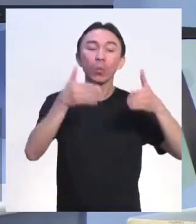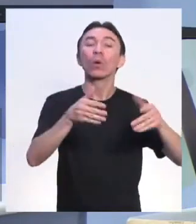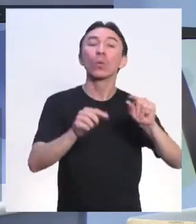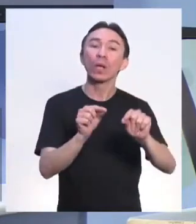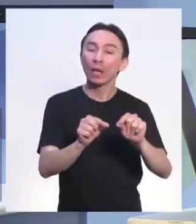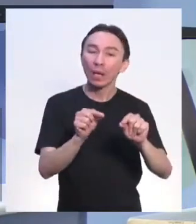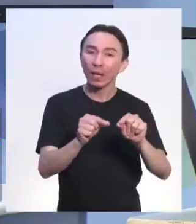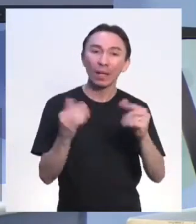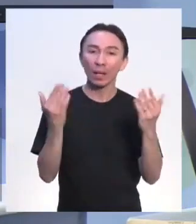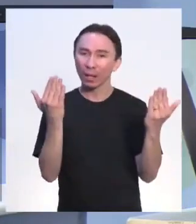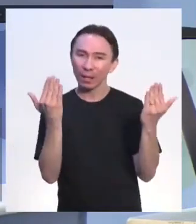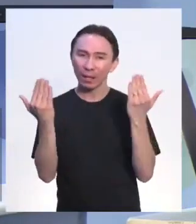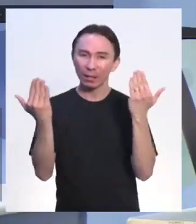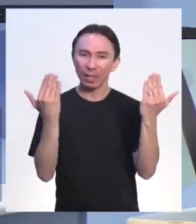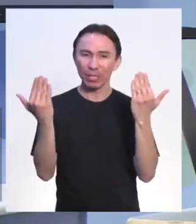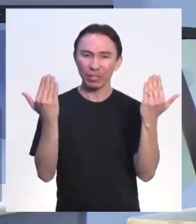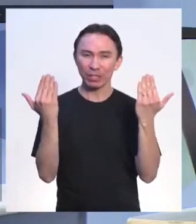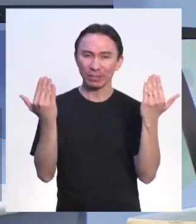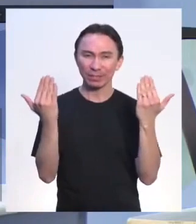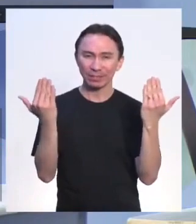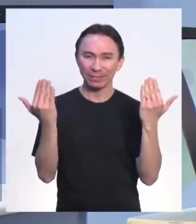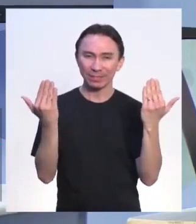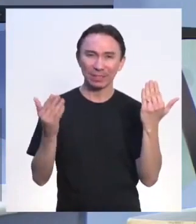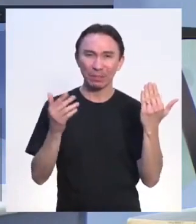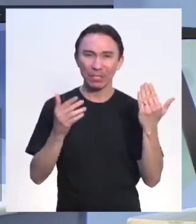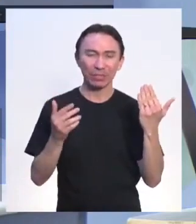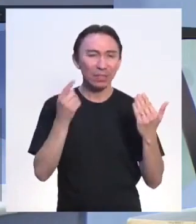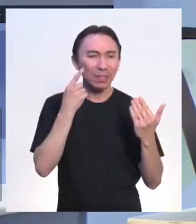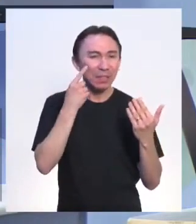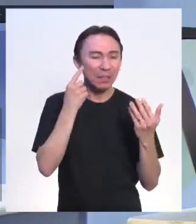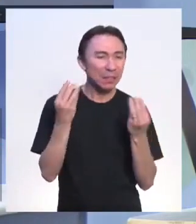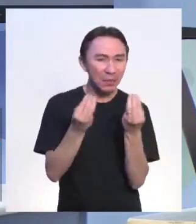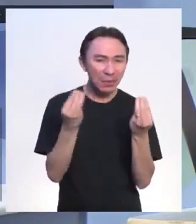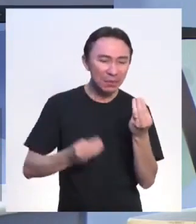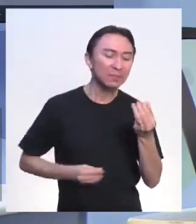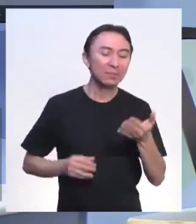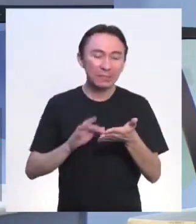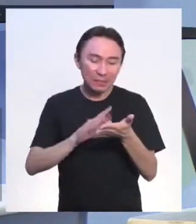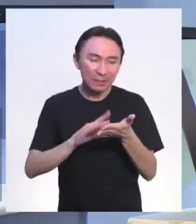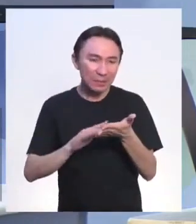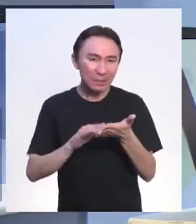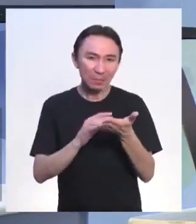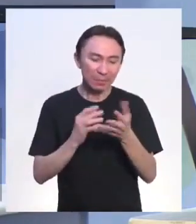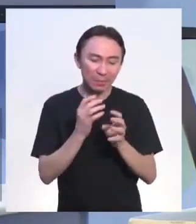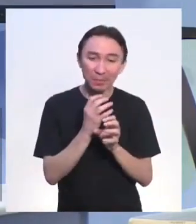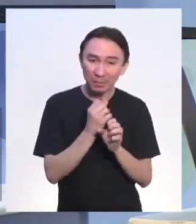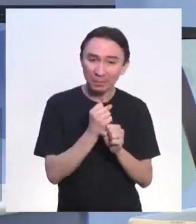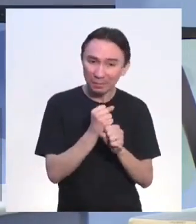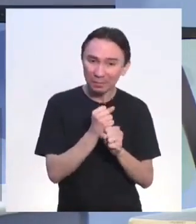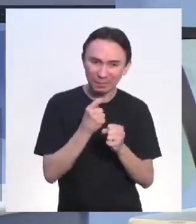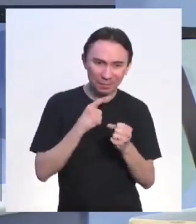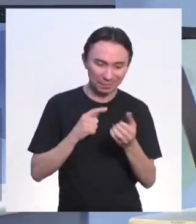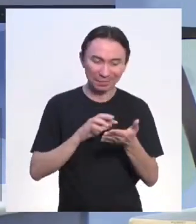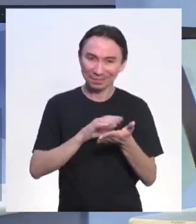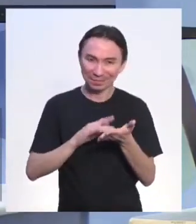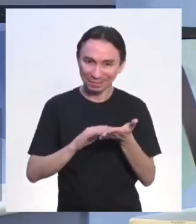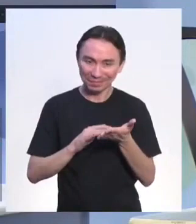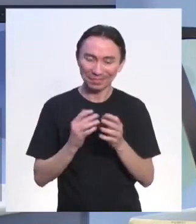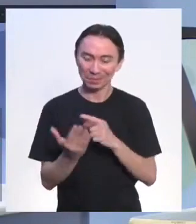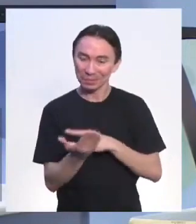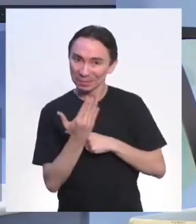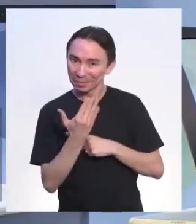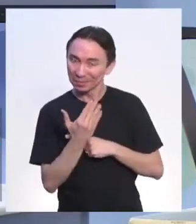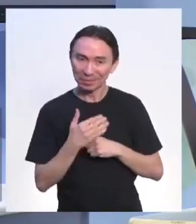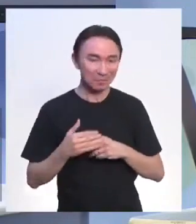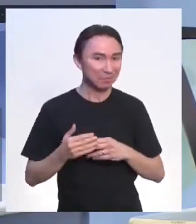números decimais. Então, nós estamos utilizando a calculadora hoje para antecipar o nosso processo,